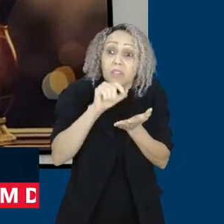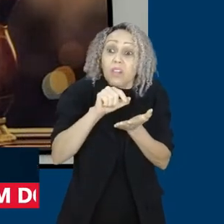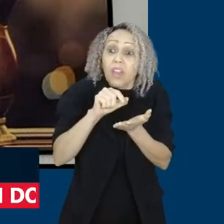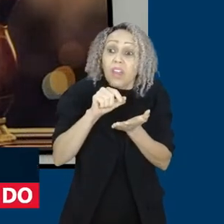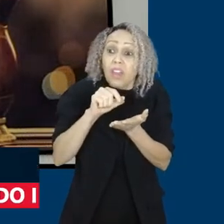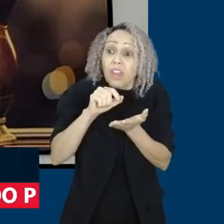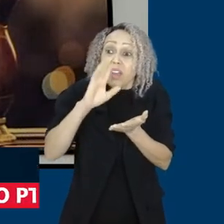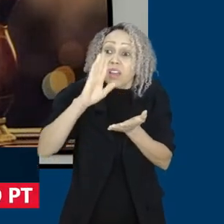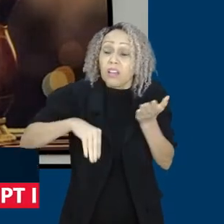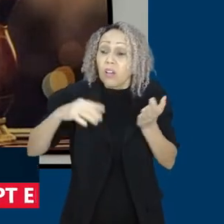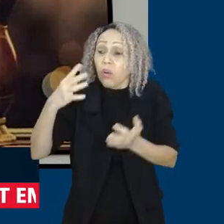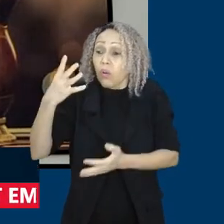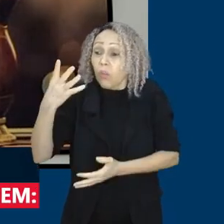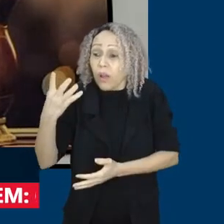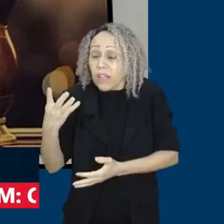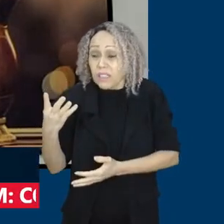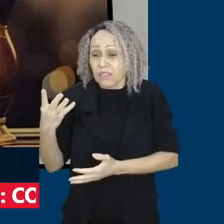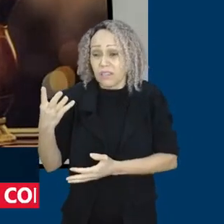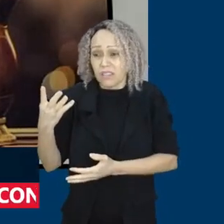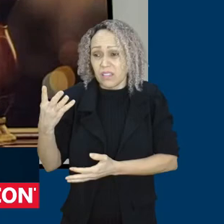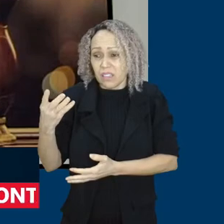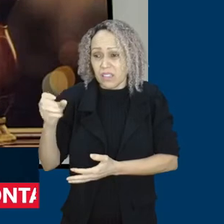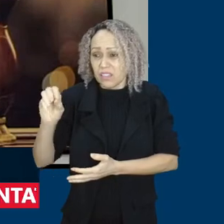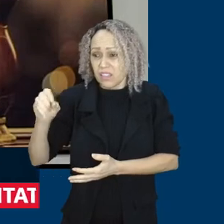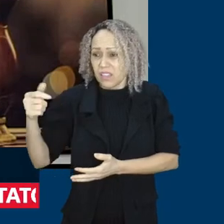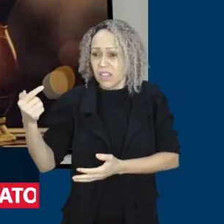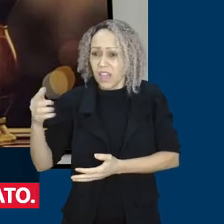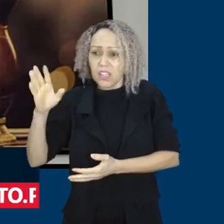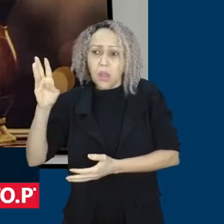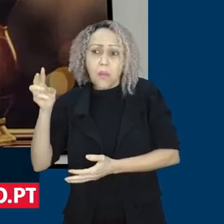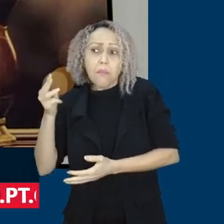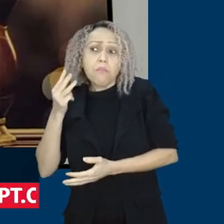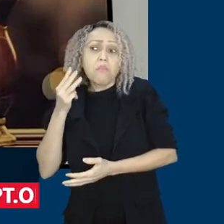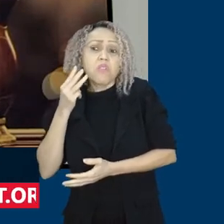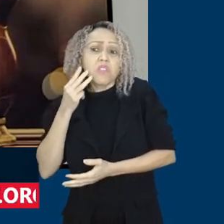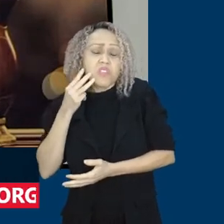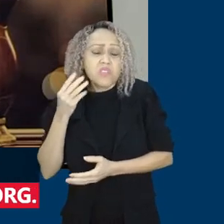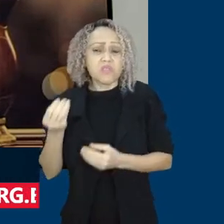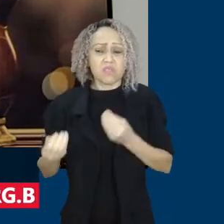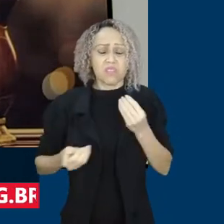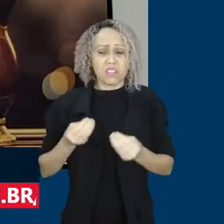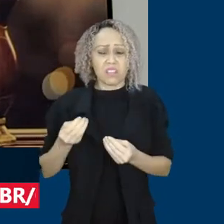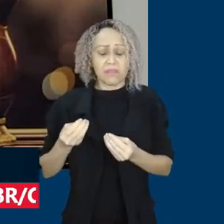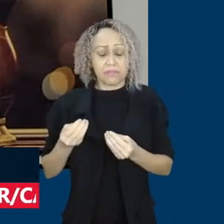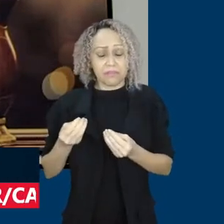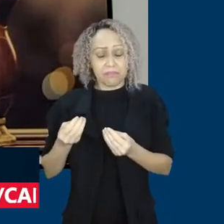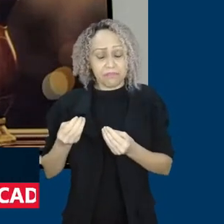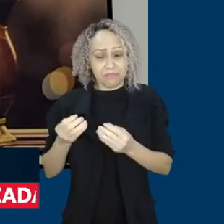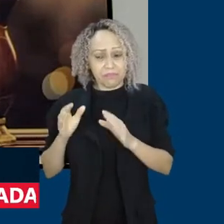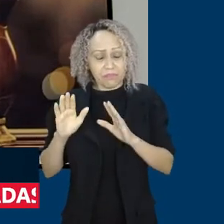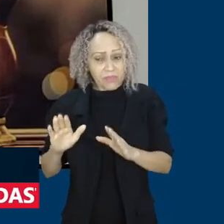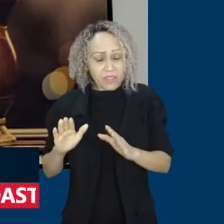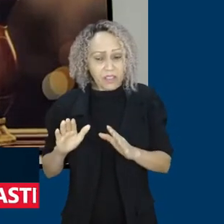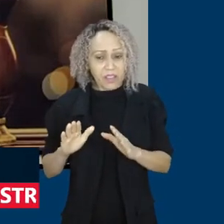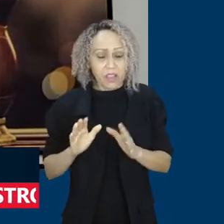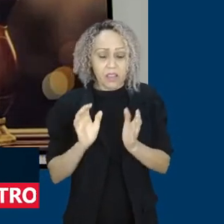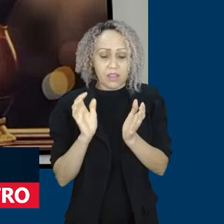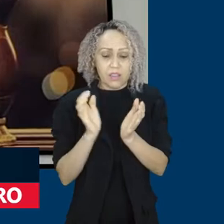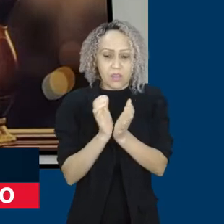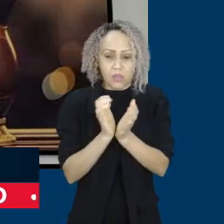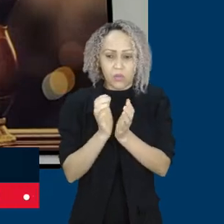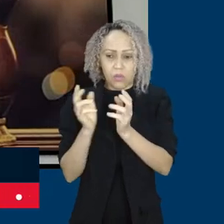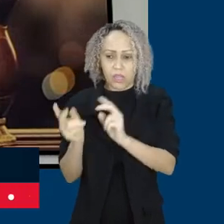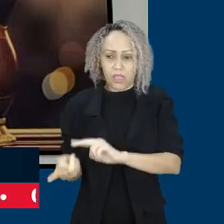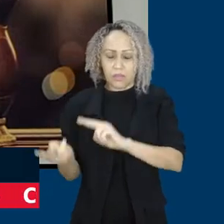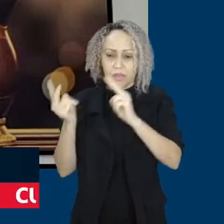só na questão HIV Aids na prevenção são necessários segundo a equipe de transição